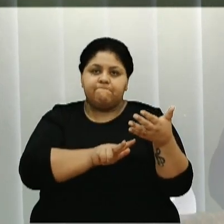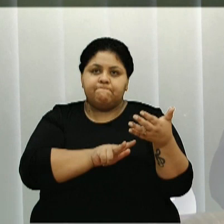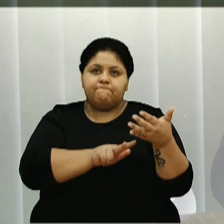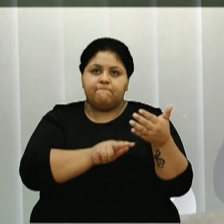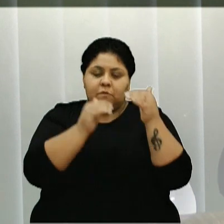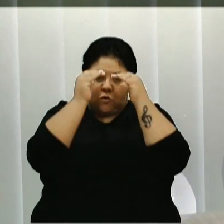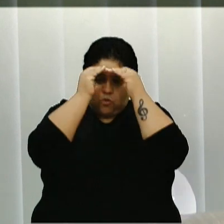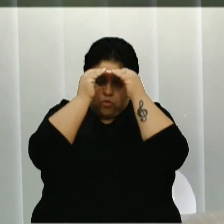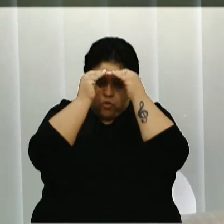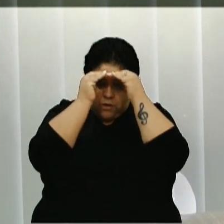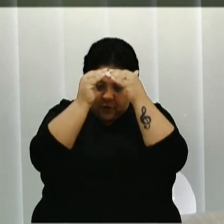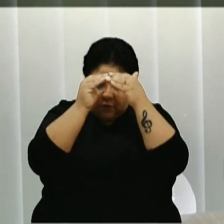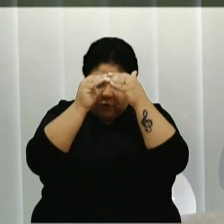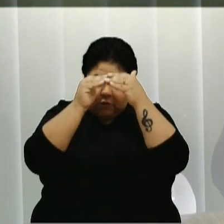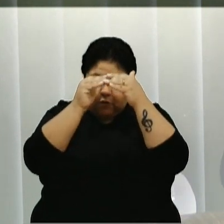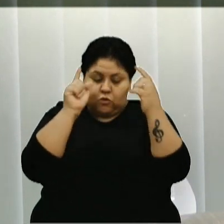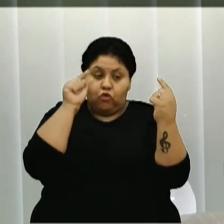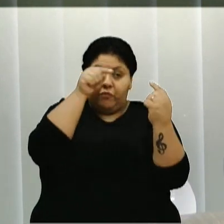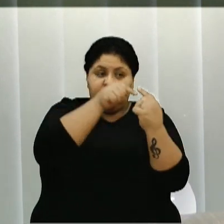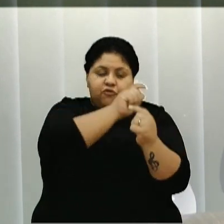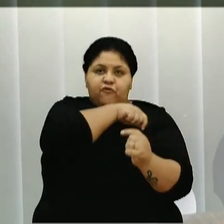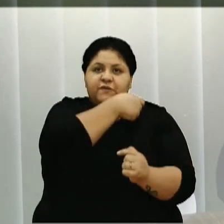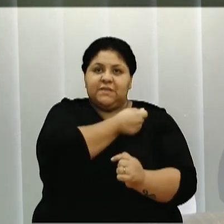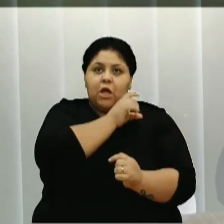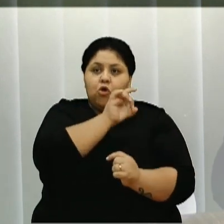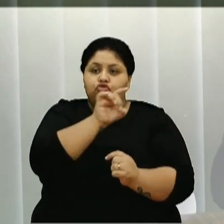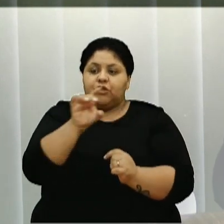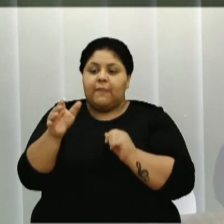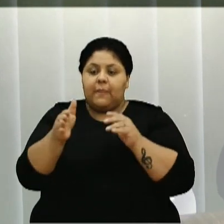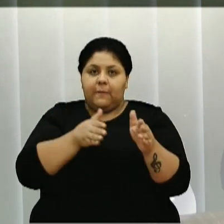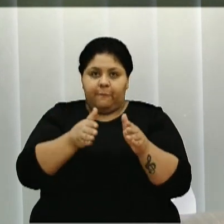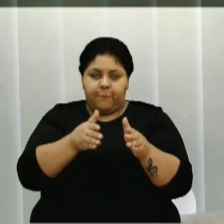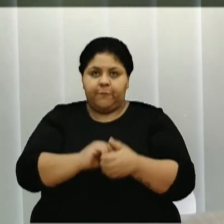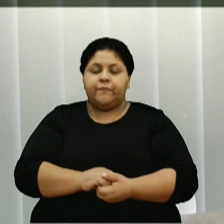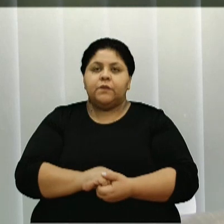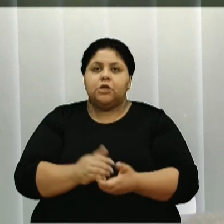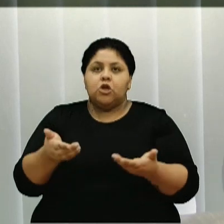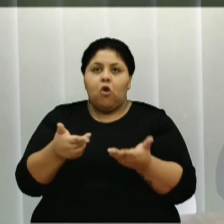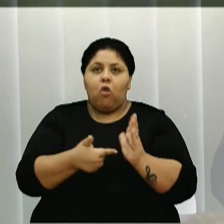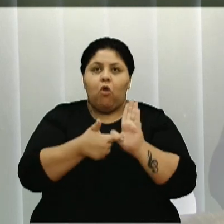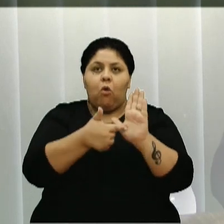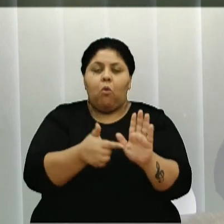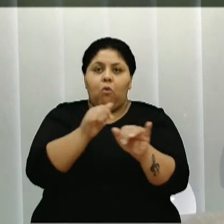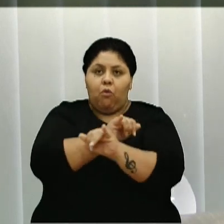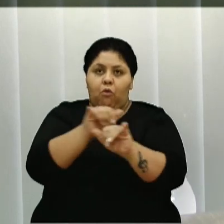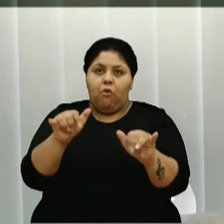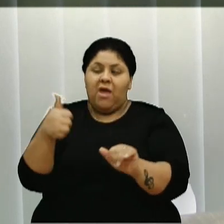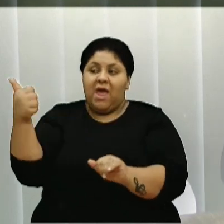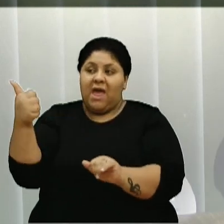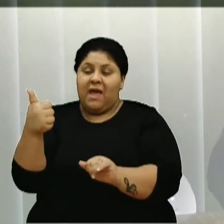cumprimento das metas fiscais de cada período. Hoje, apresentamos os dados relativos ao